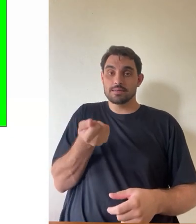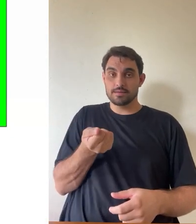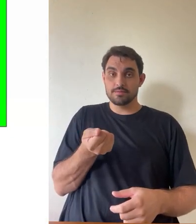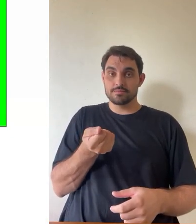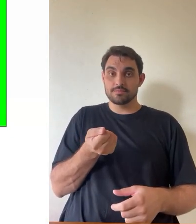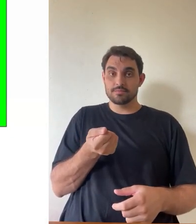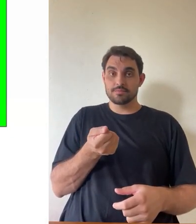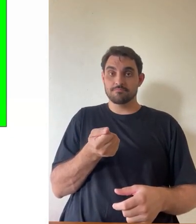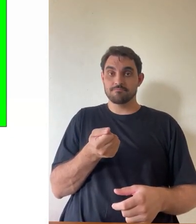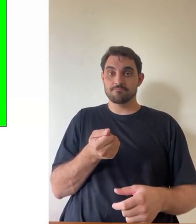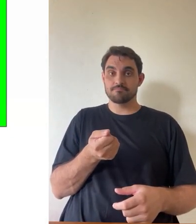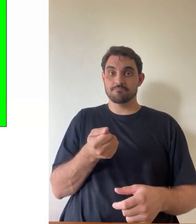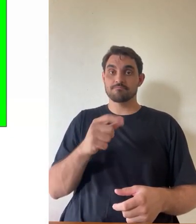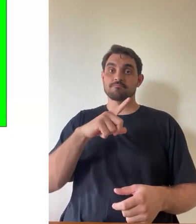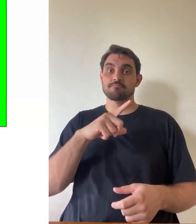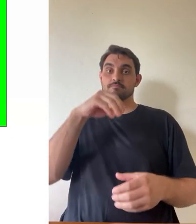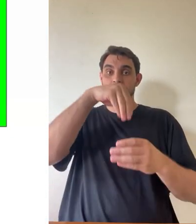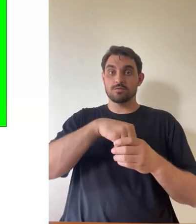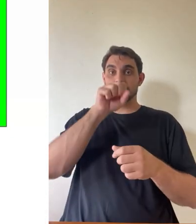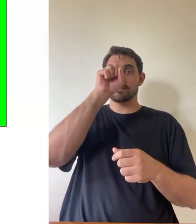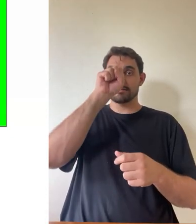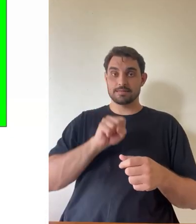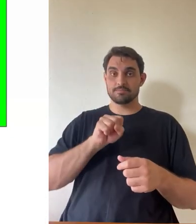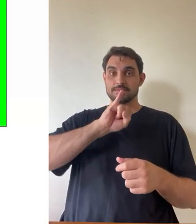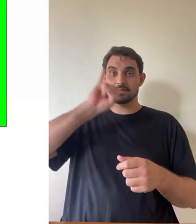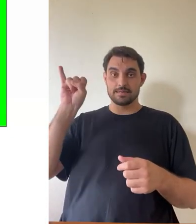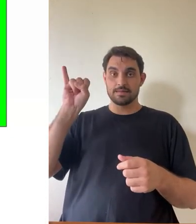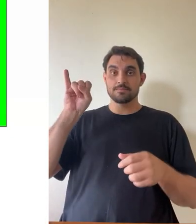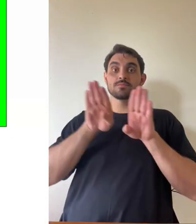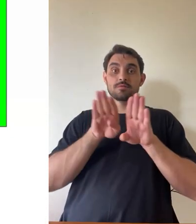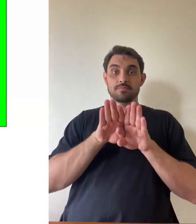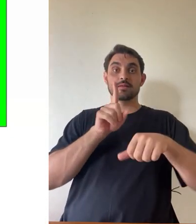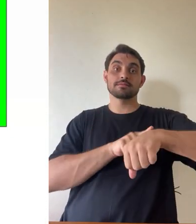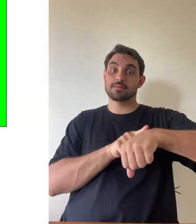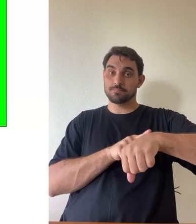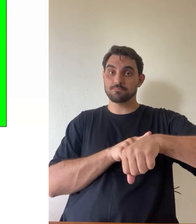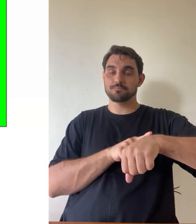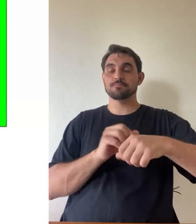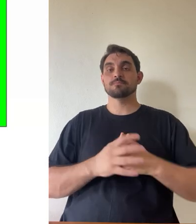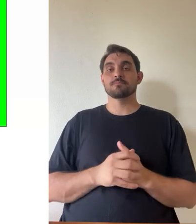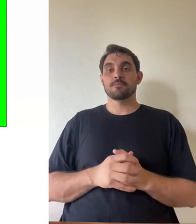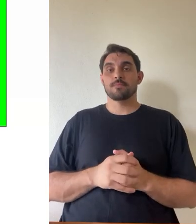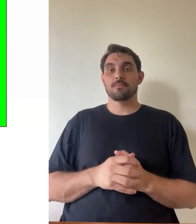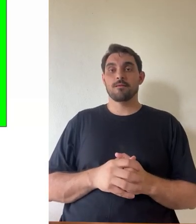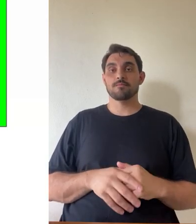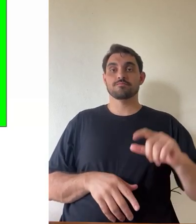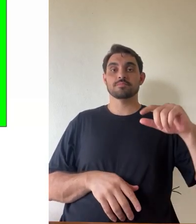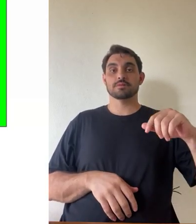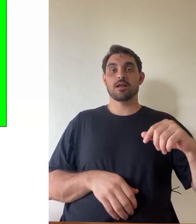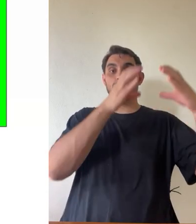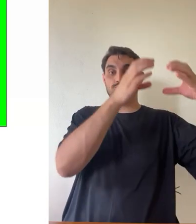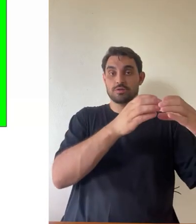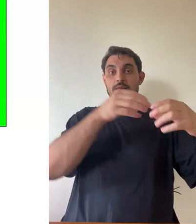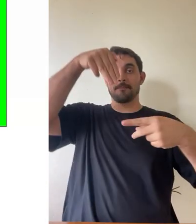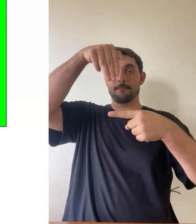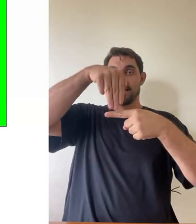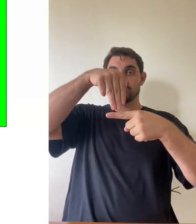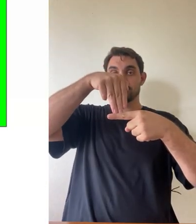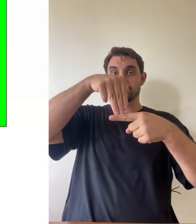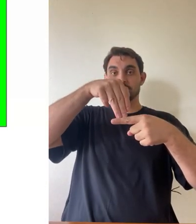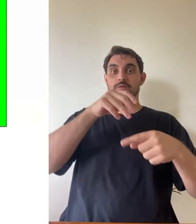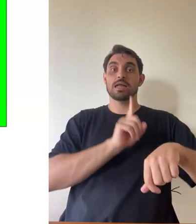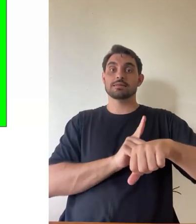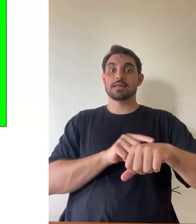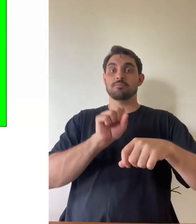a aceleração, encontram-se no sistema internacional, e o tempo também. Então, a posição está em metros e o tempo